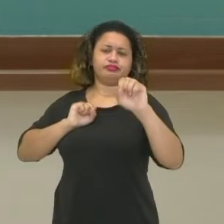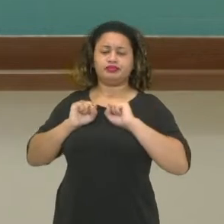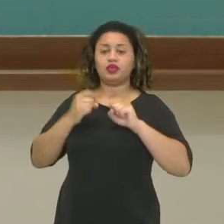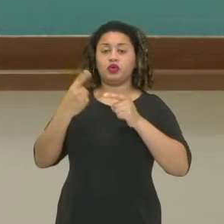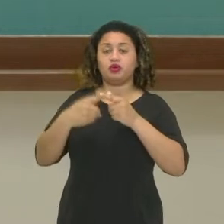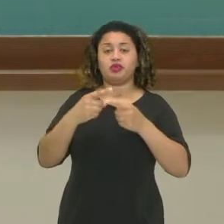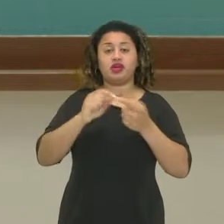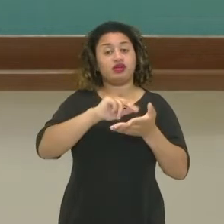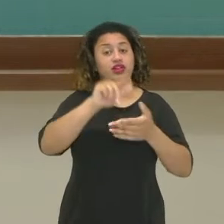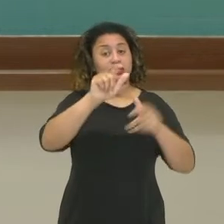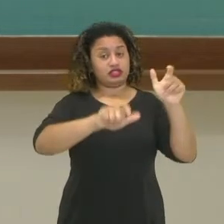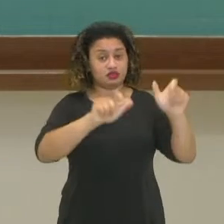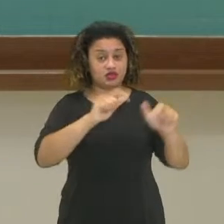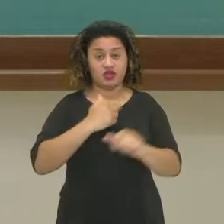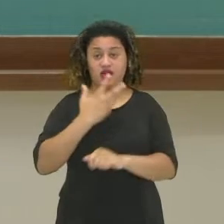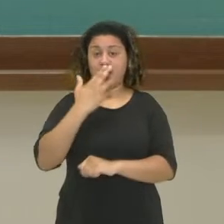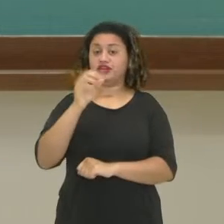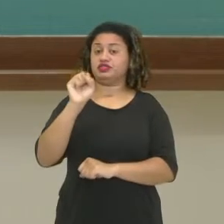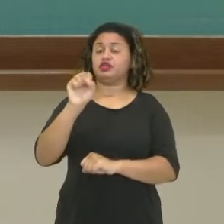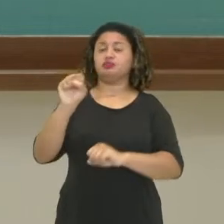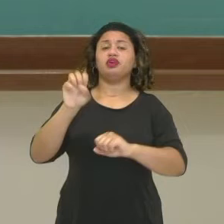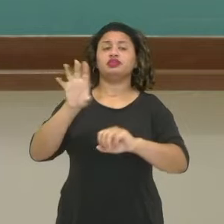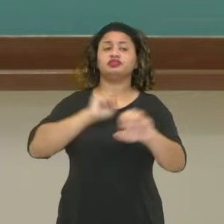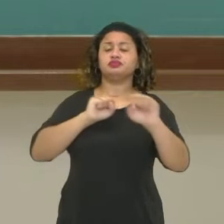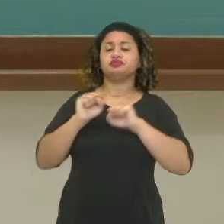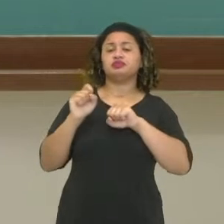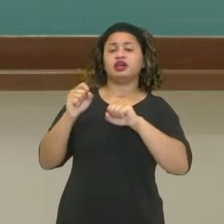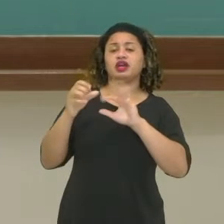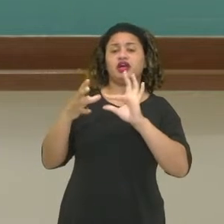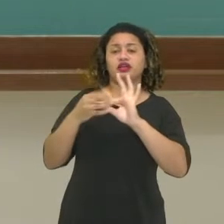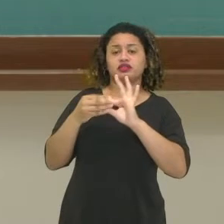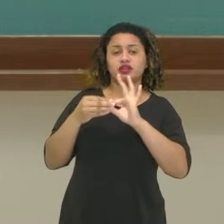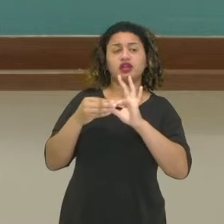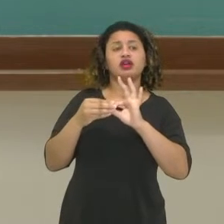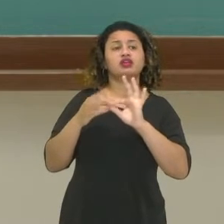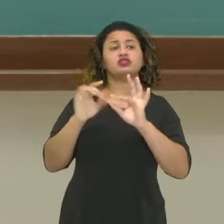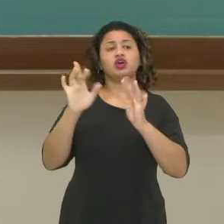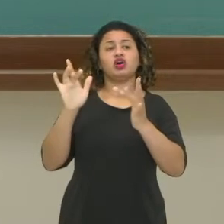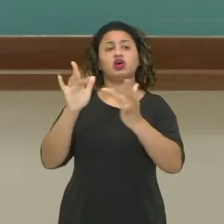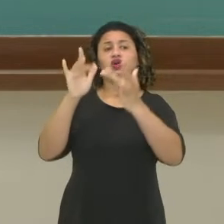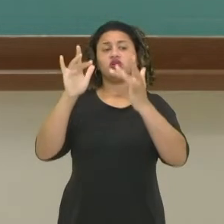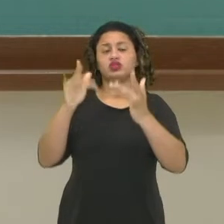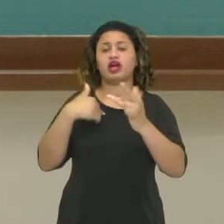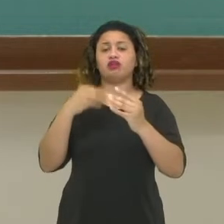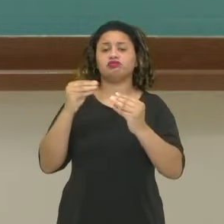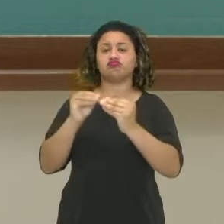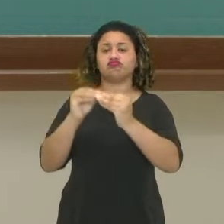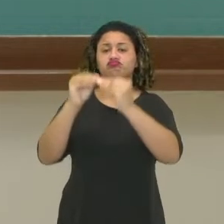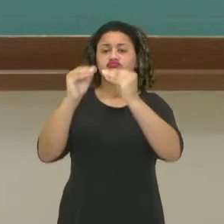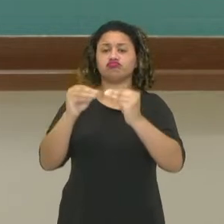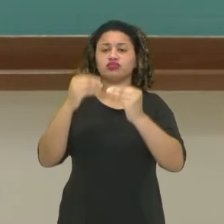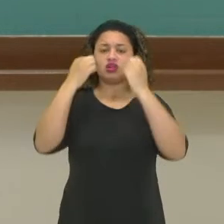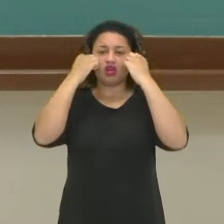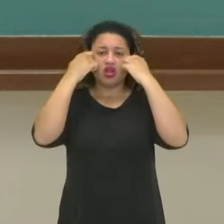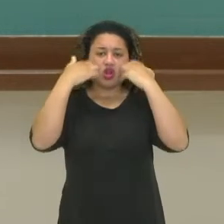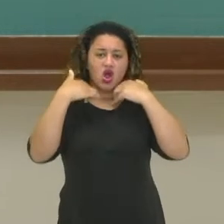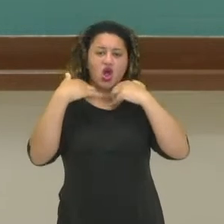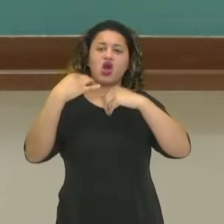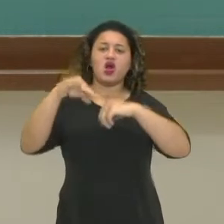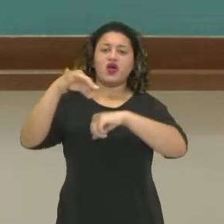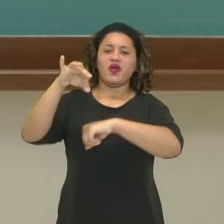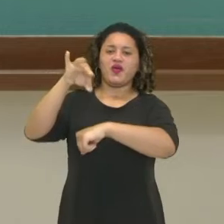muitas pessoas acham que pode pegar o vírus HIV por contato, por um beijo, por suor, por picada